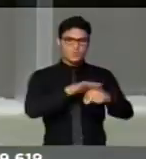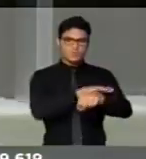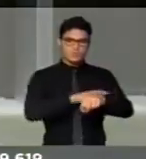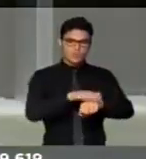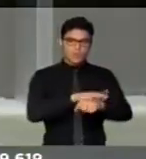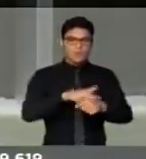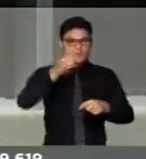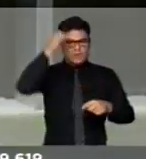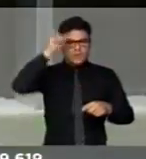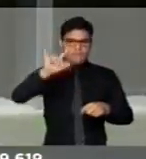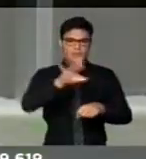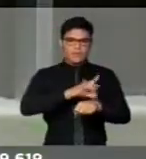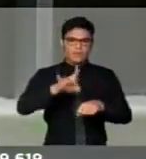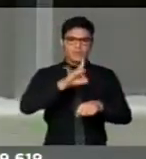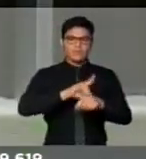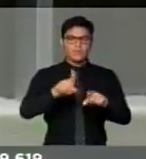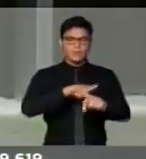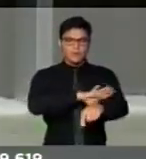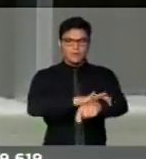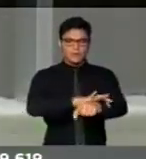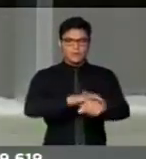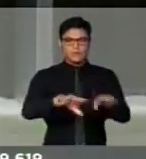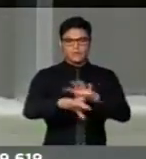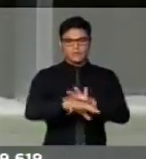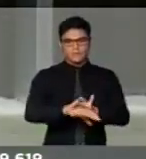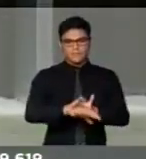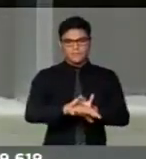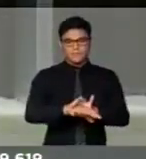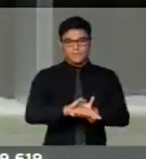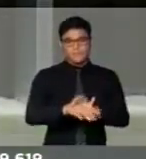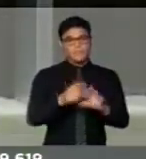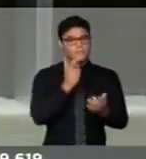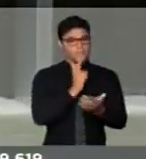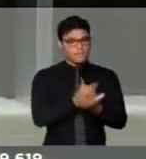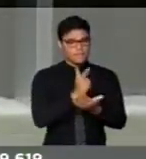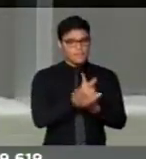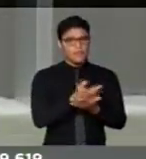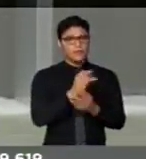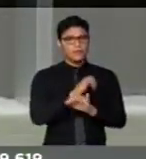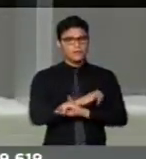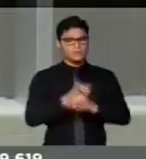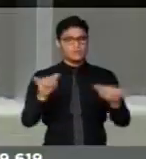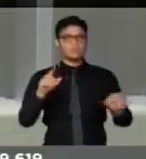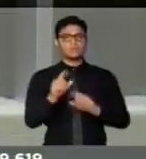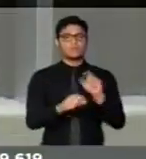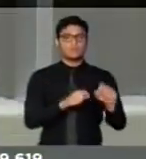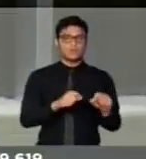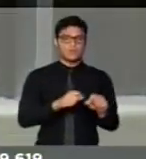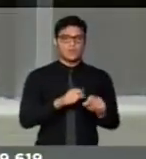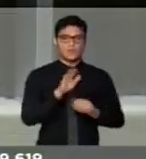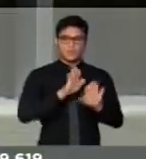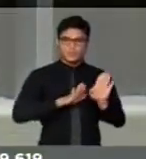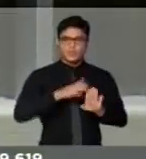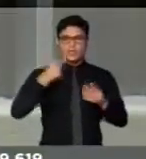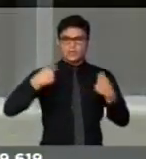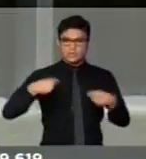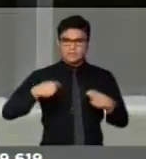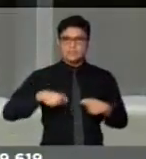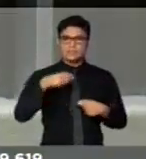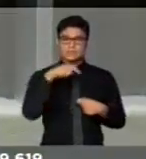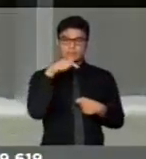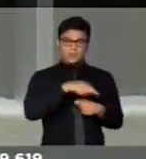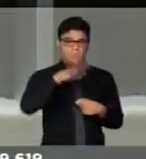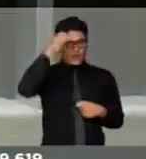de roupas que cubram braços e pernas. Em geral, a mensagem destaca alguns cuidados necessários